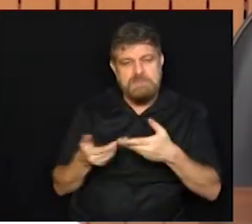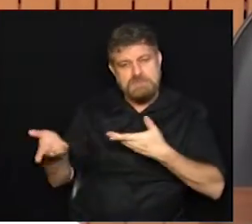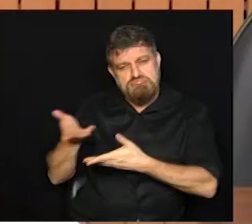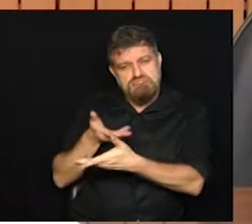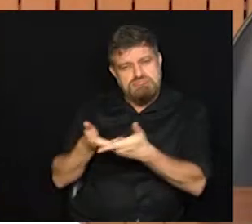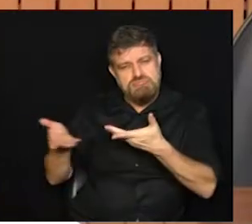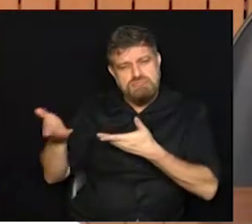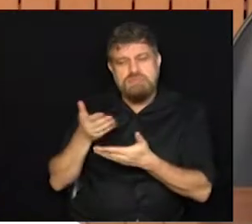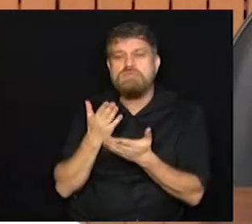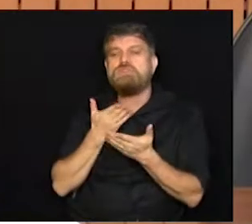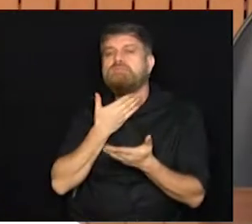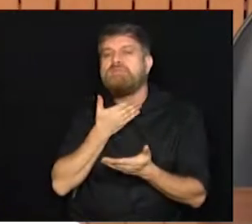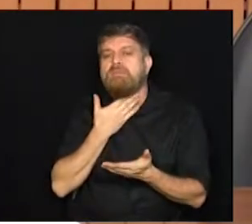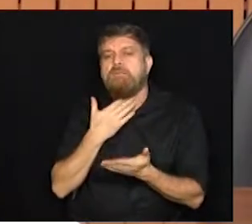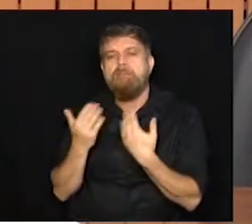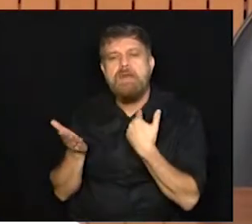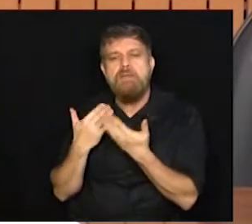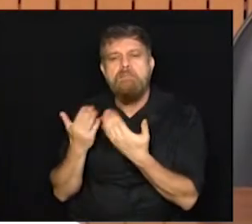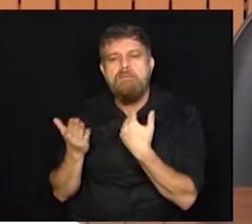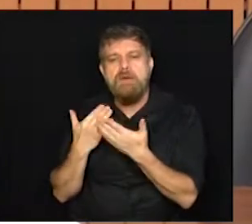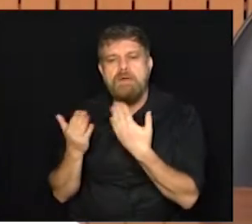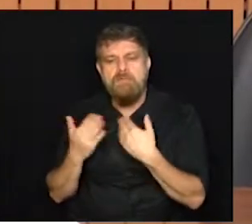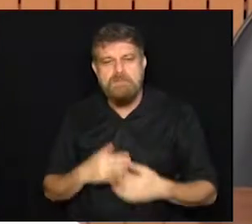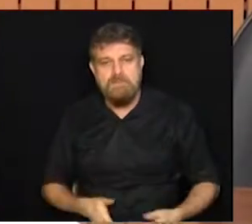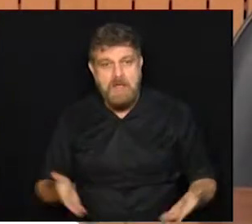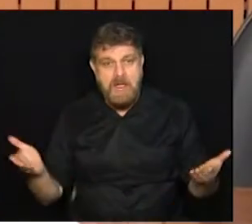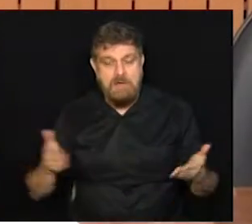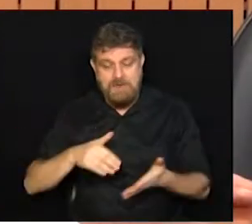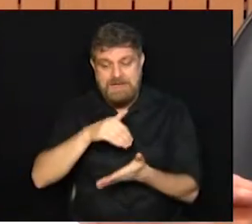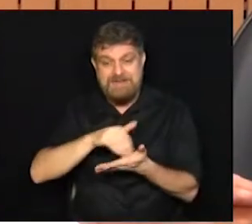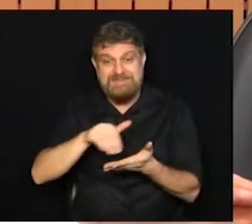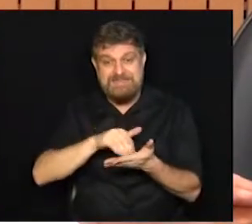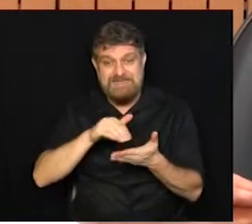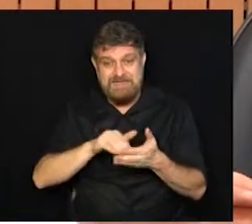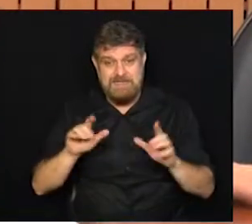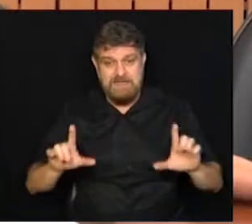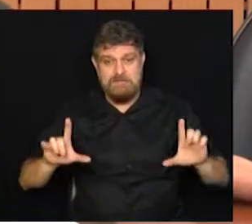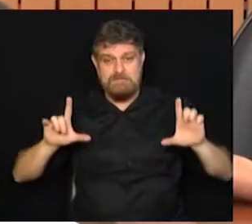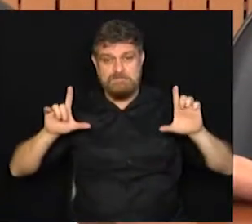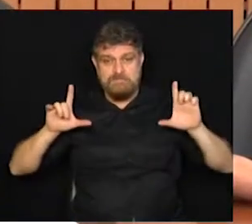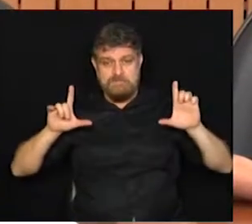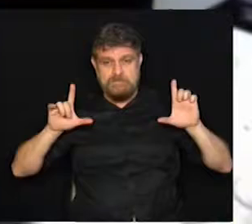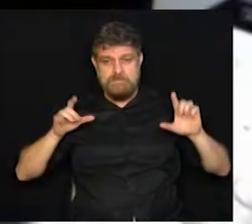tá bom? Então, secretário, a palavra é sua. Obrigado por estar conosco aqui mais uma vez.